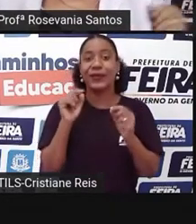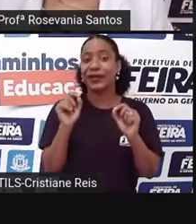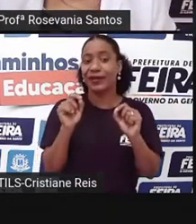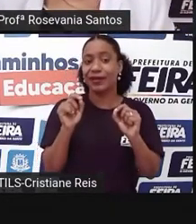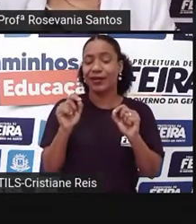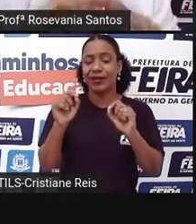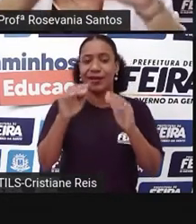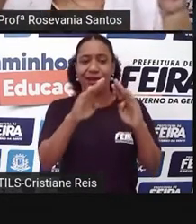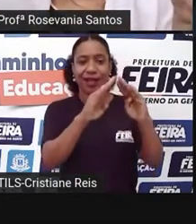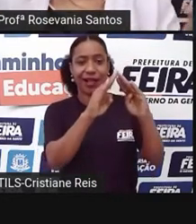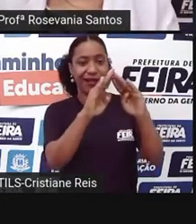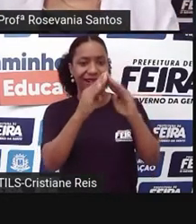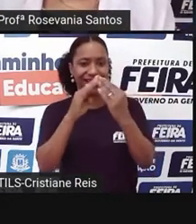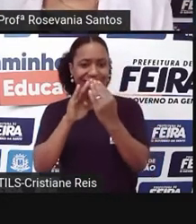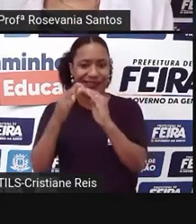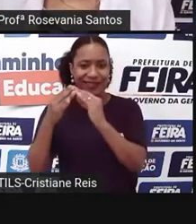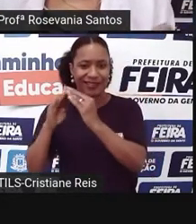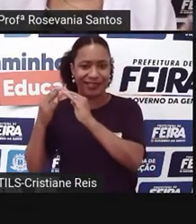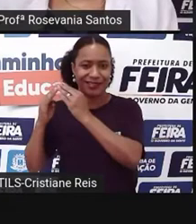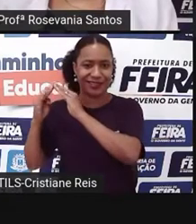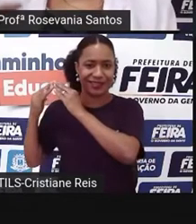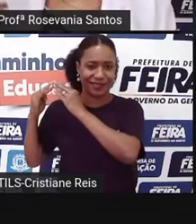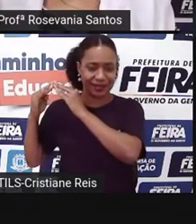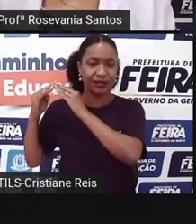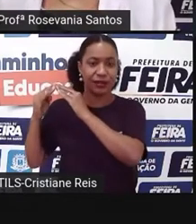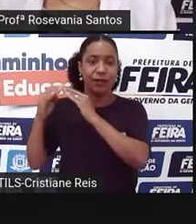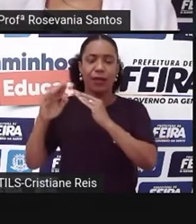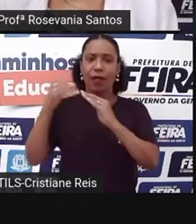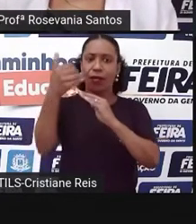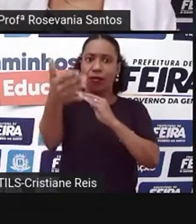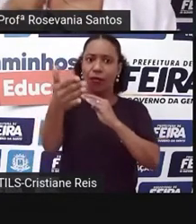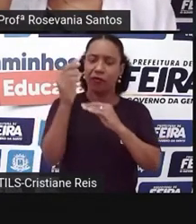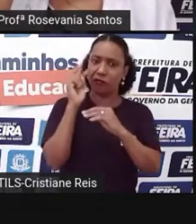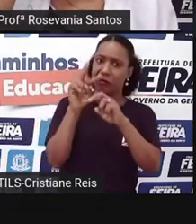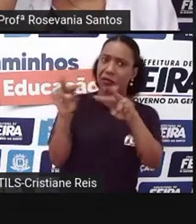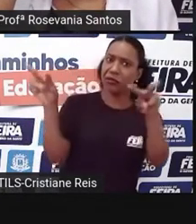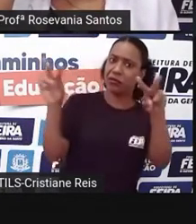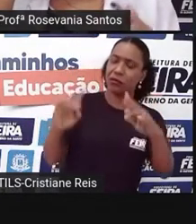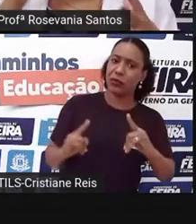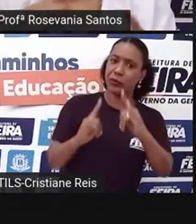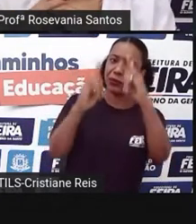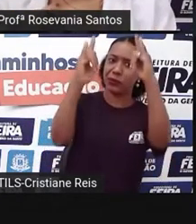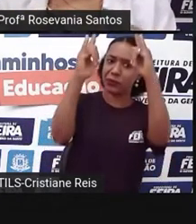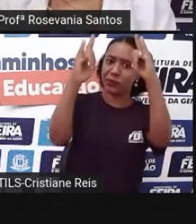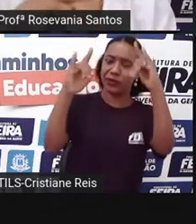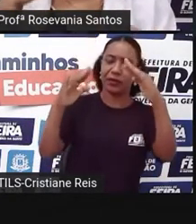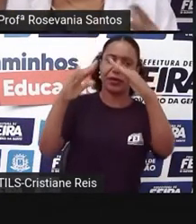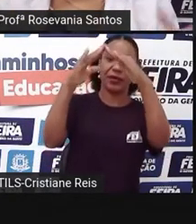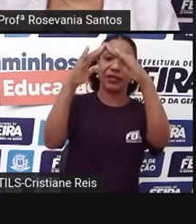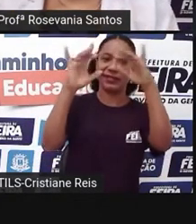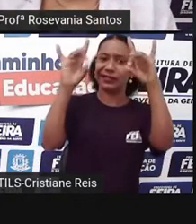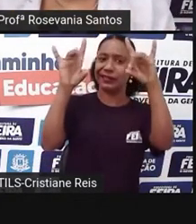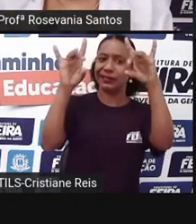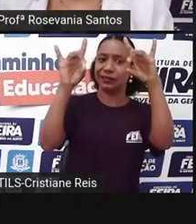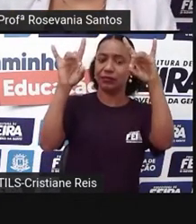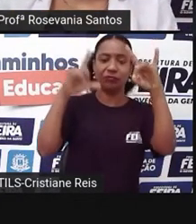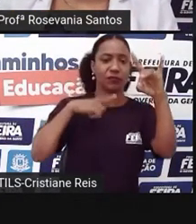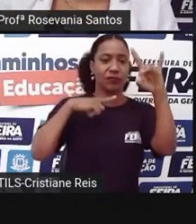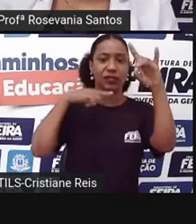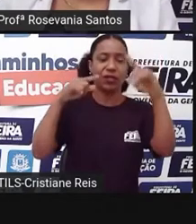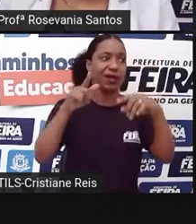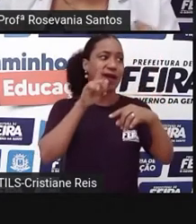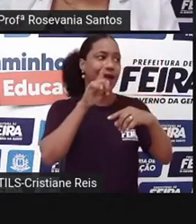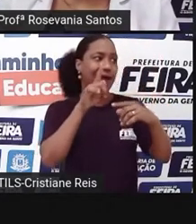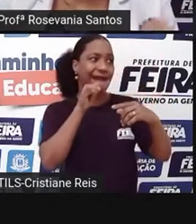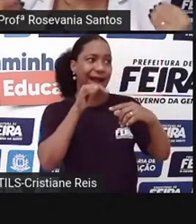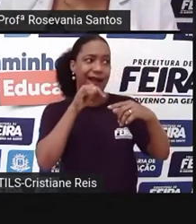vê grandes prédios, condomínios luxuosíssimos, ao ponto, né, de você até ter uma piscina por andar, bora dizer assim,